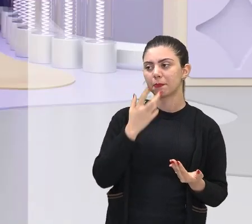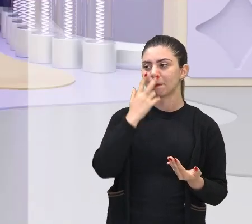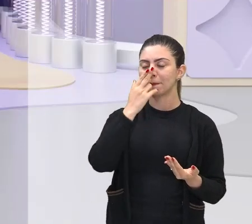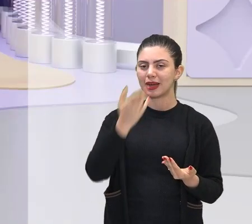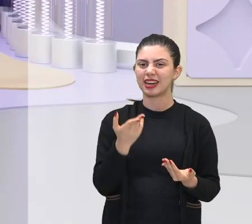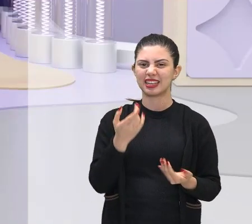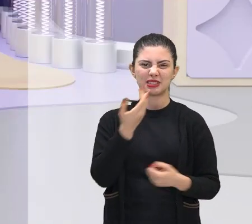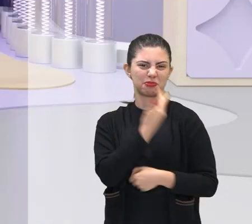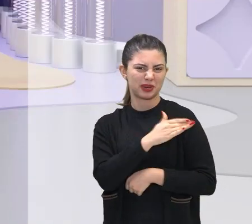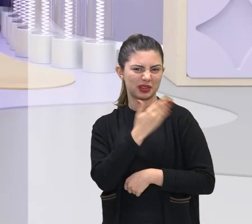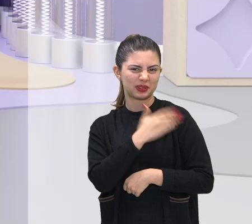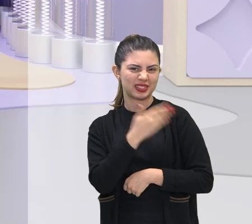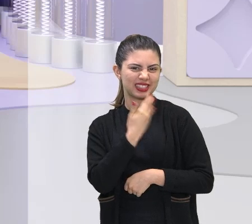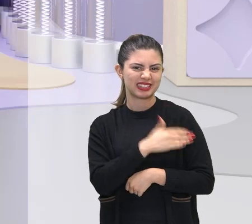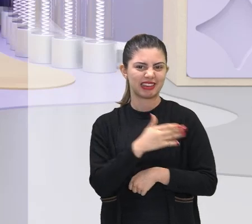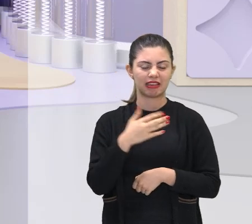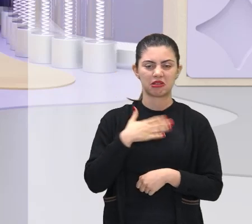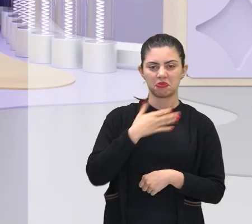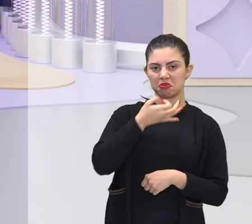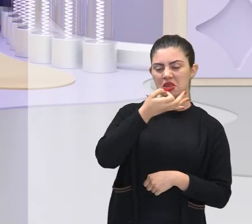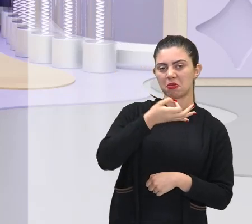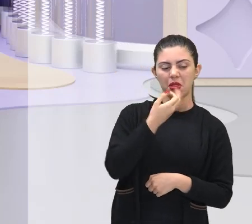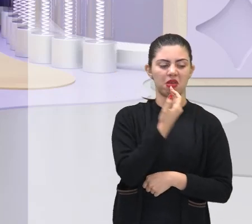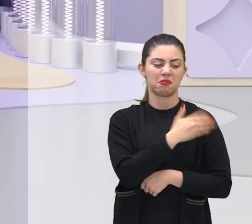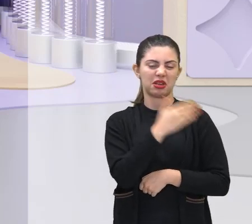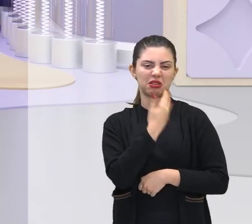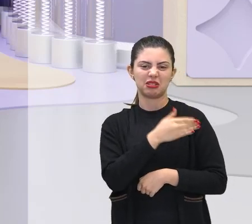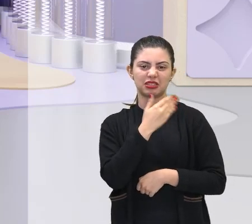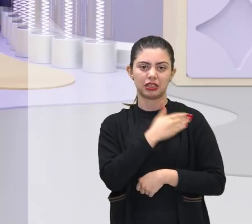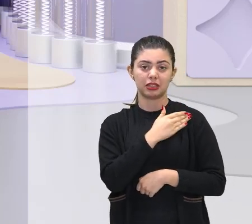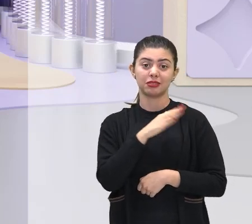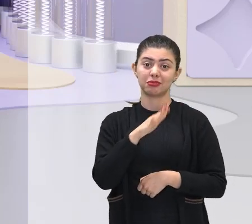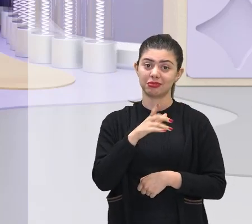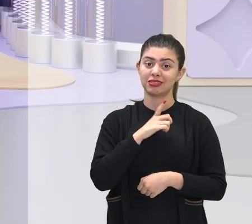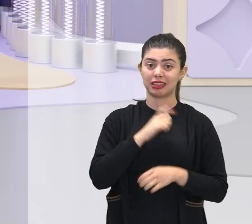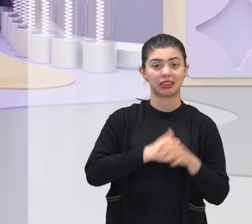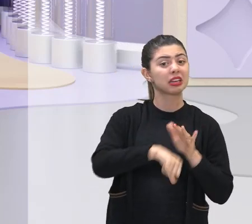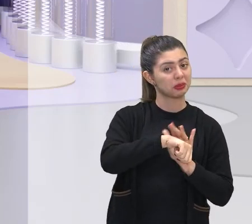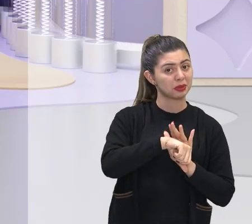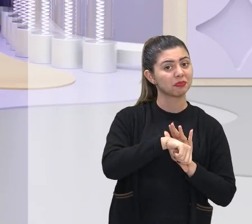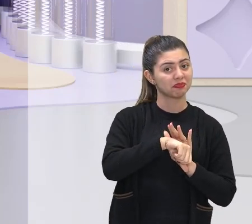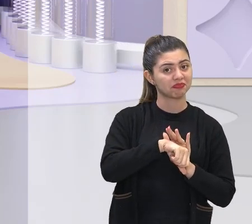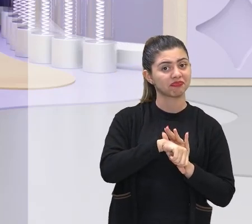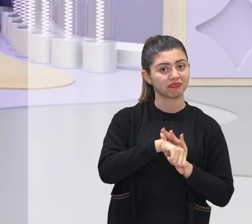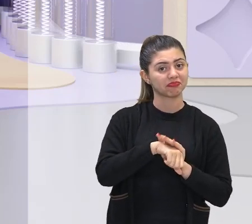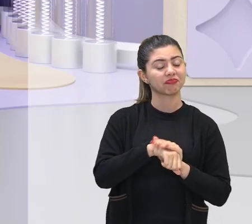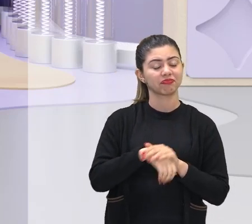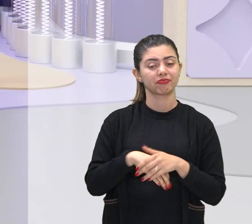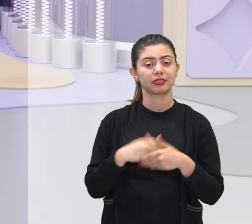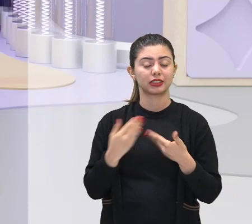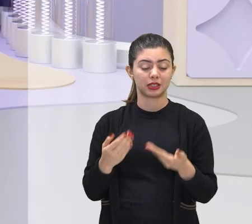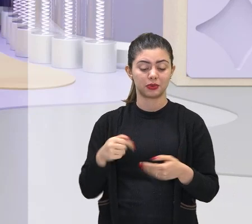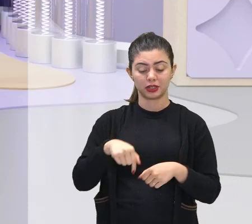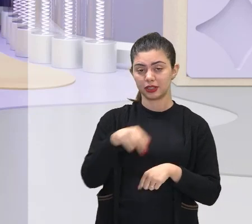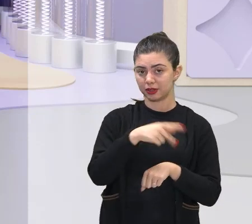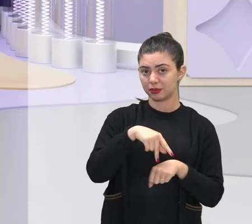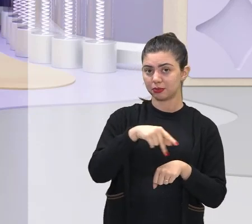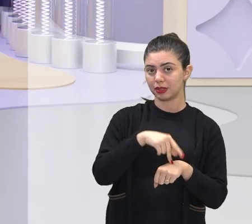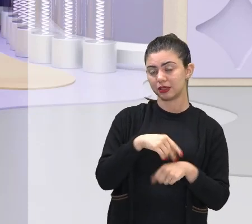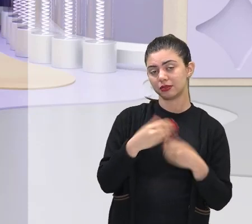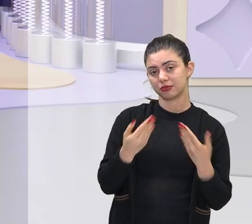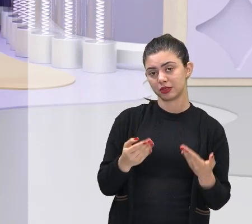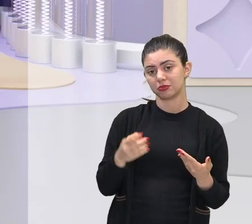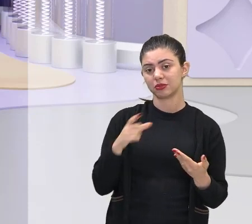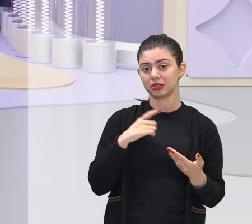de preconceito, num ato de intolerância, eu preciso responder por aquilo. No nosso país,